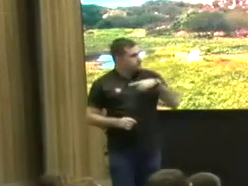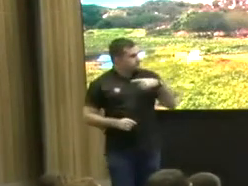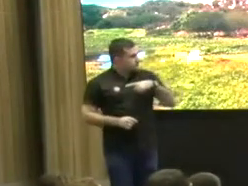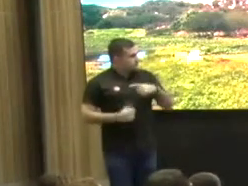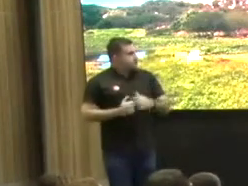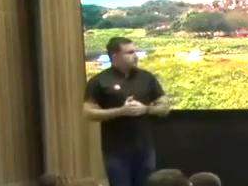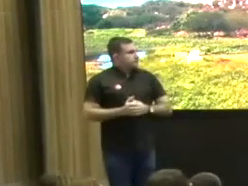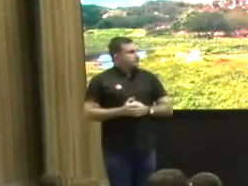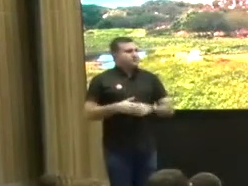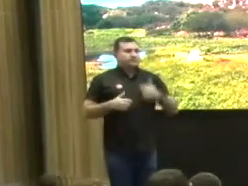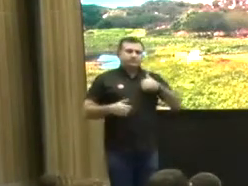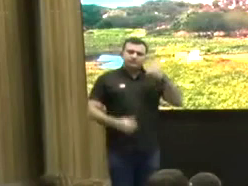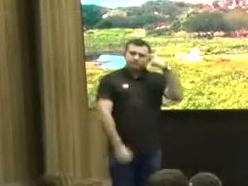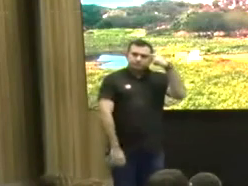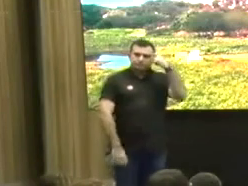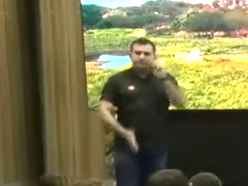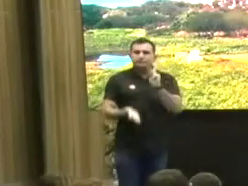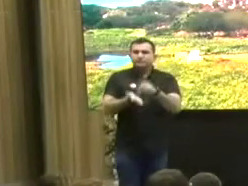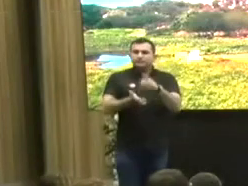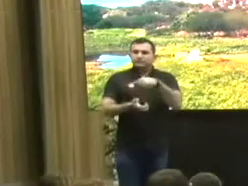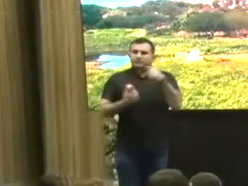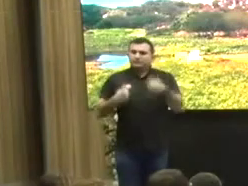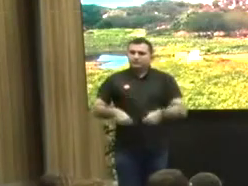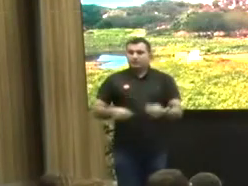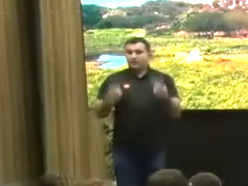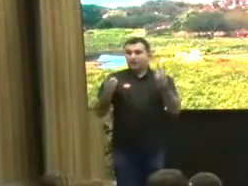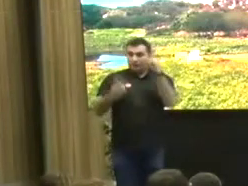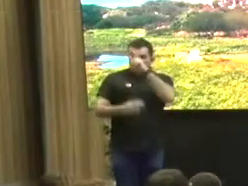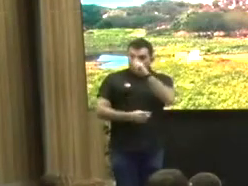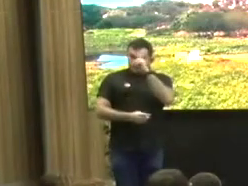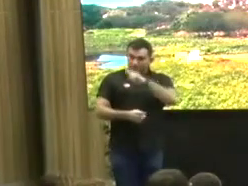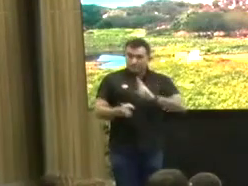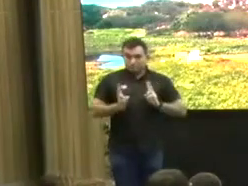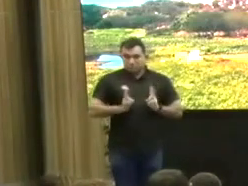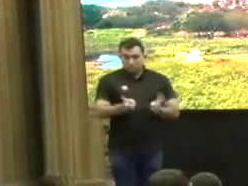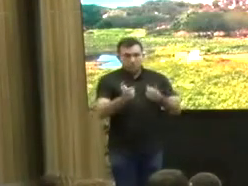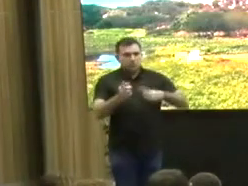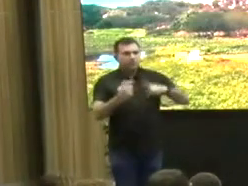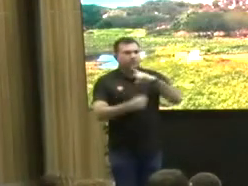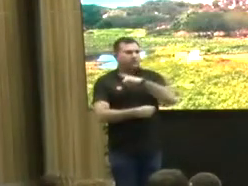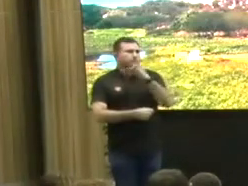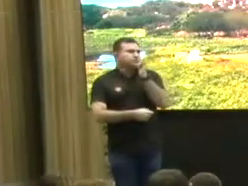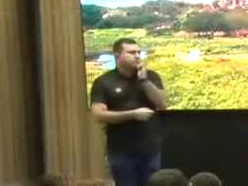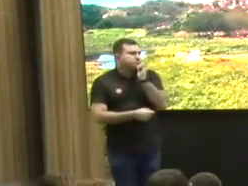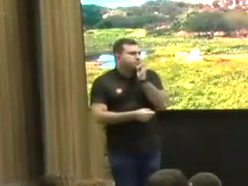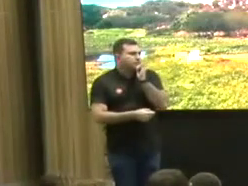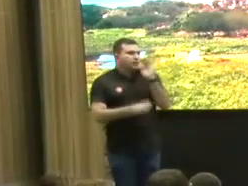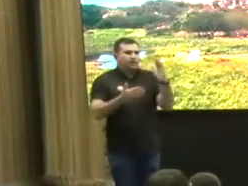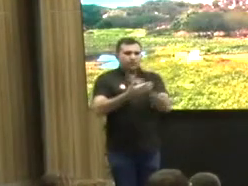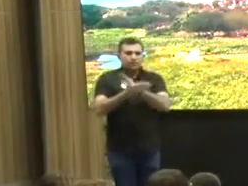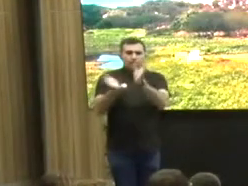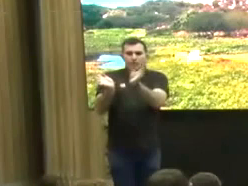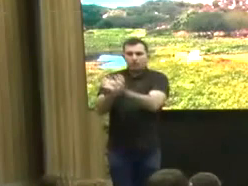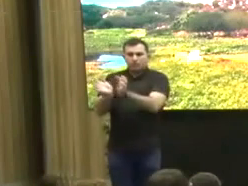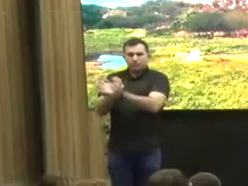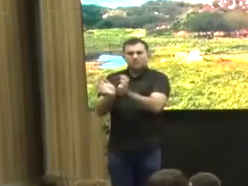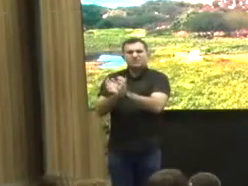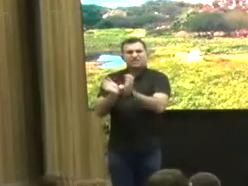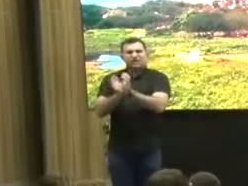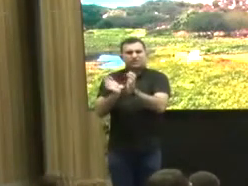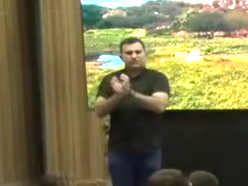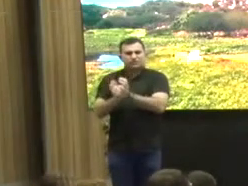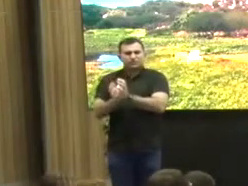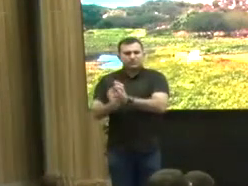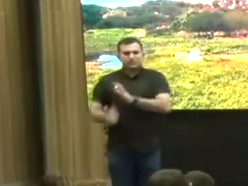fico pensando que a gente precisa lembrar-se sempre de que nós temos, por exemplo, cigano. Não é